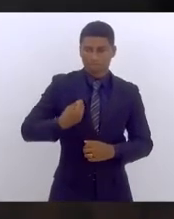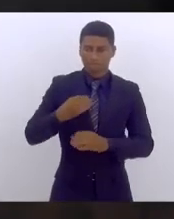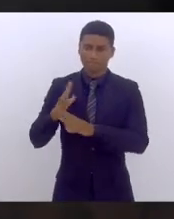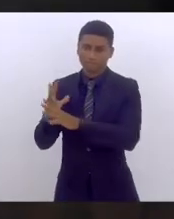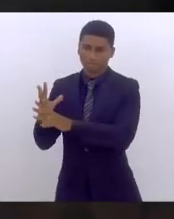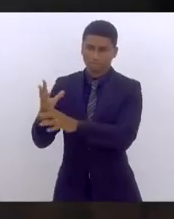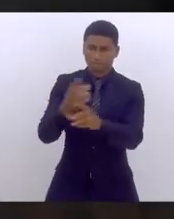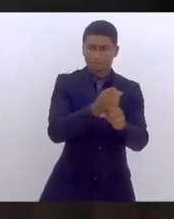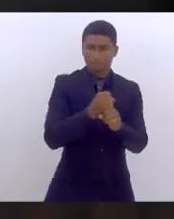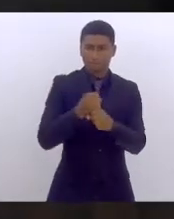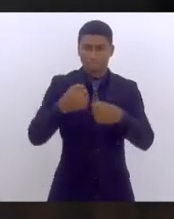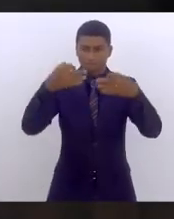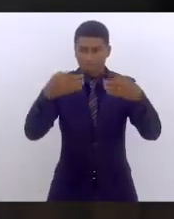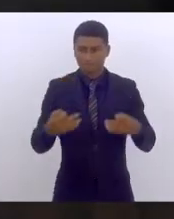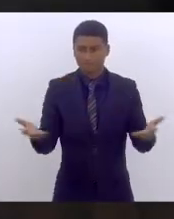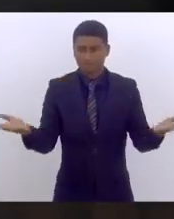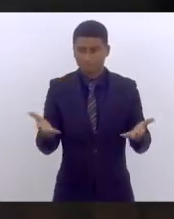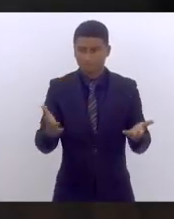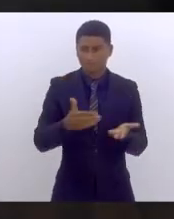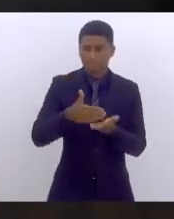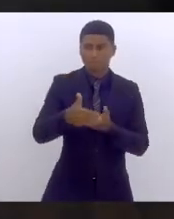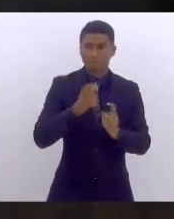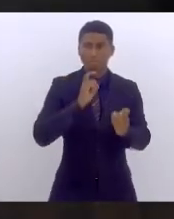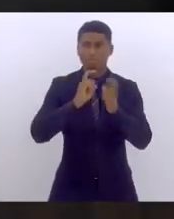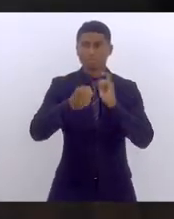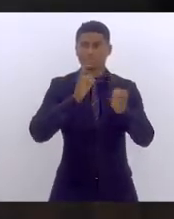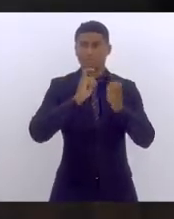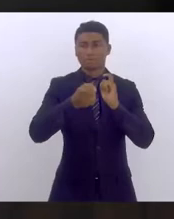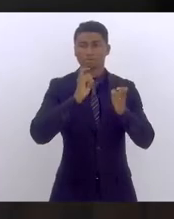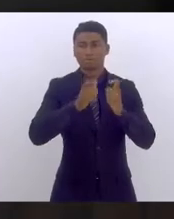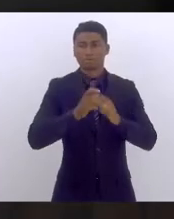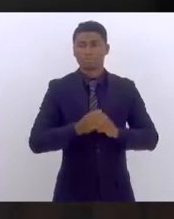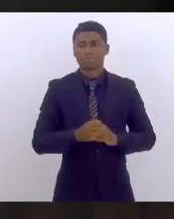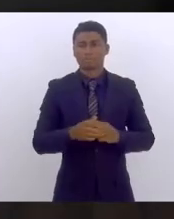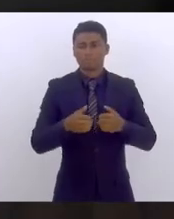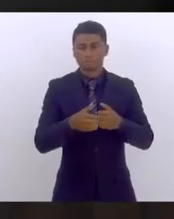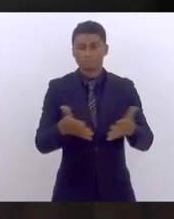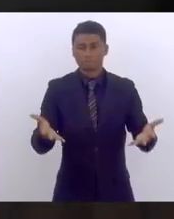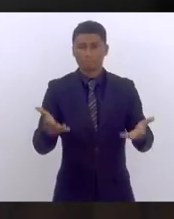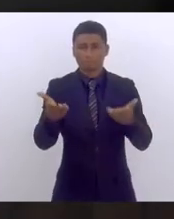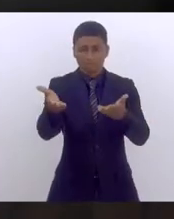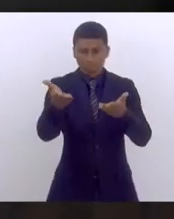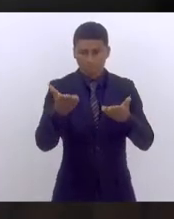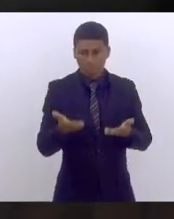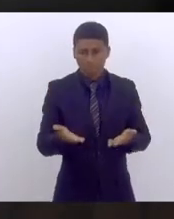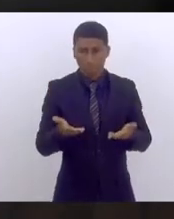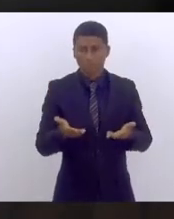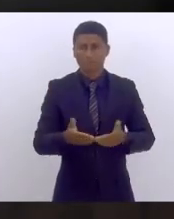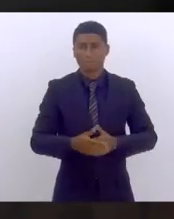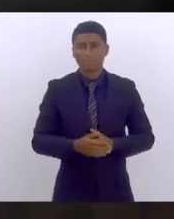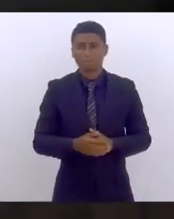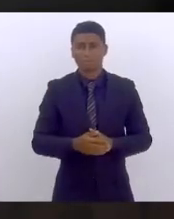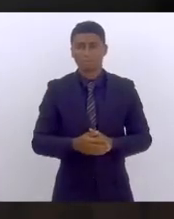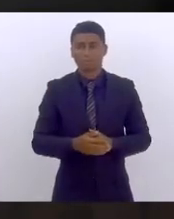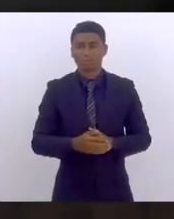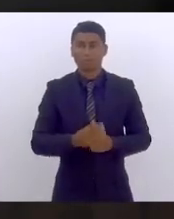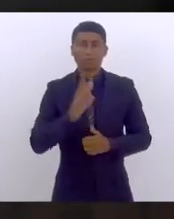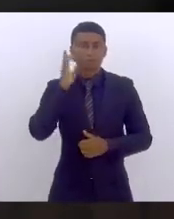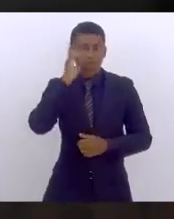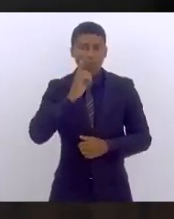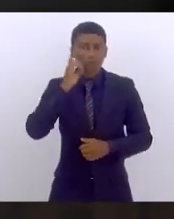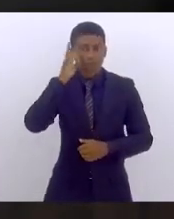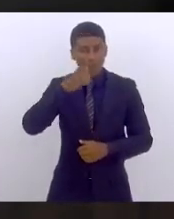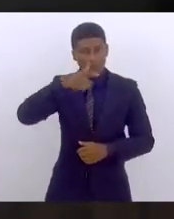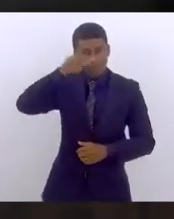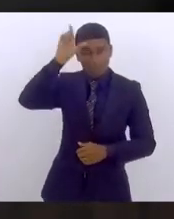a proteção de Deus, iniciando o nosso trabalho, está aberta a sessão. A presença convida o nobre deputado